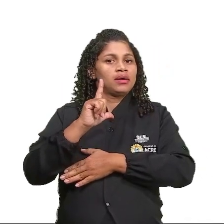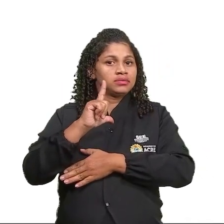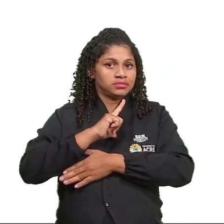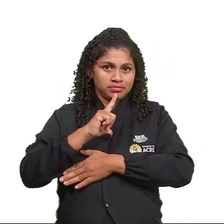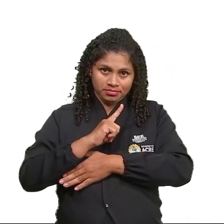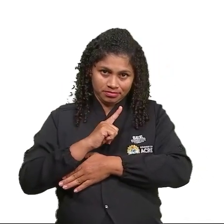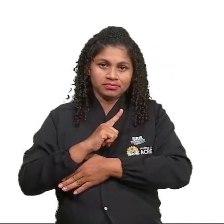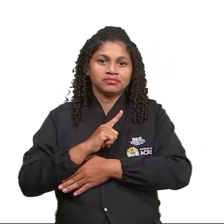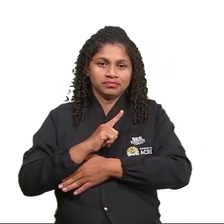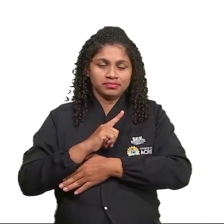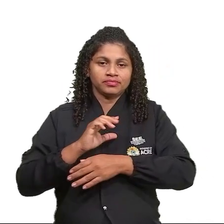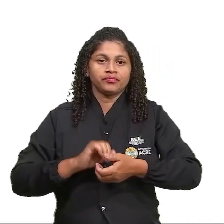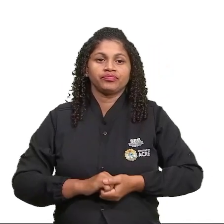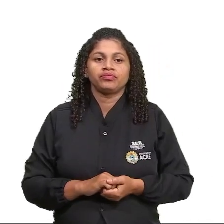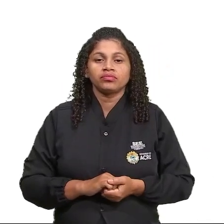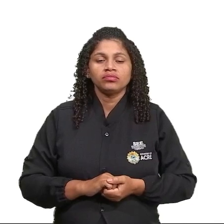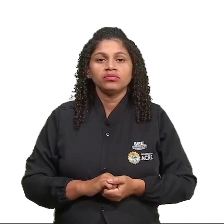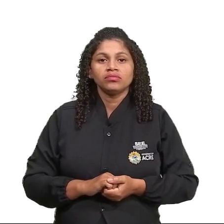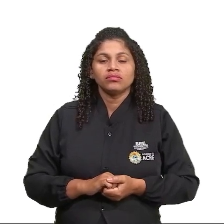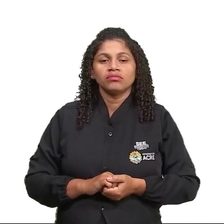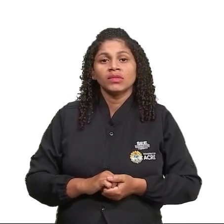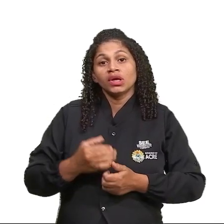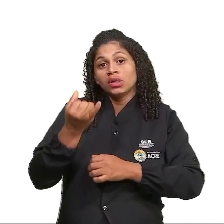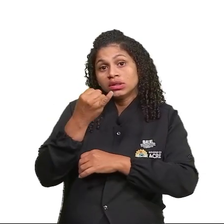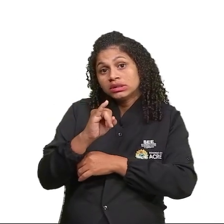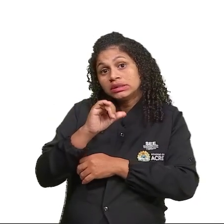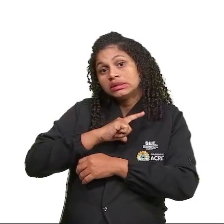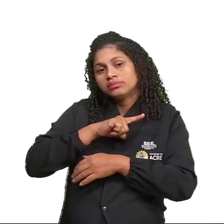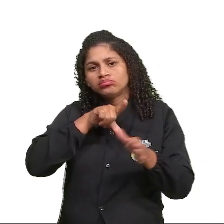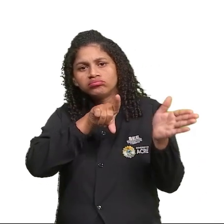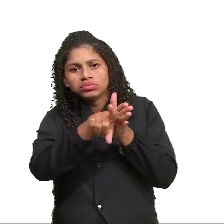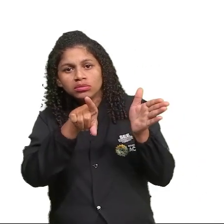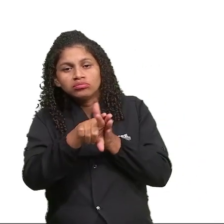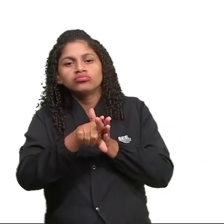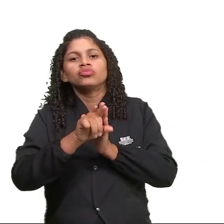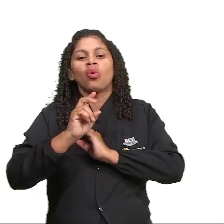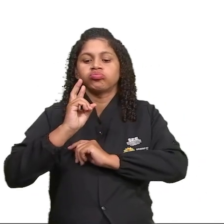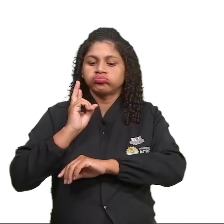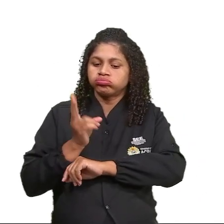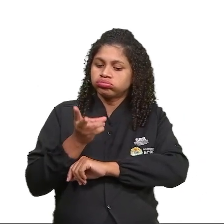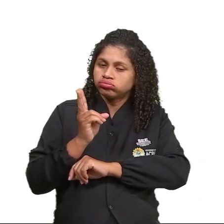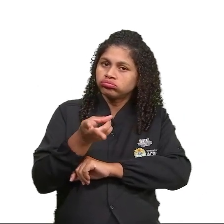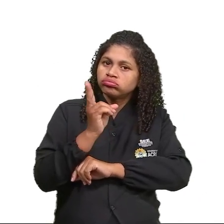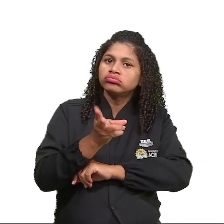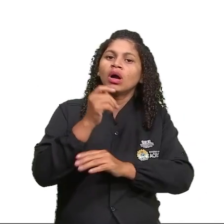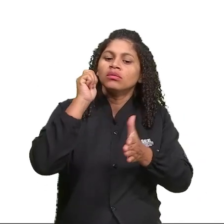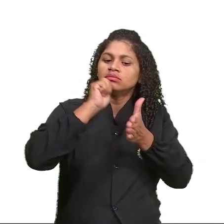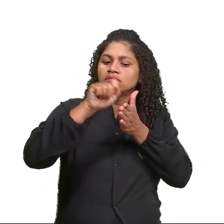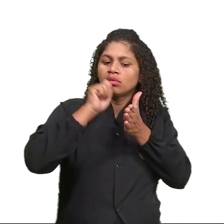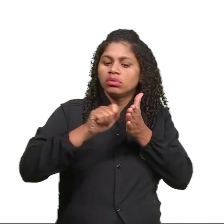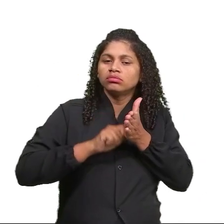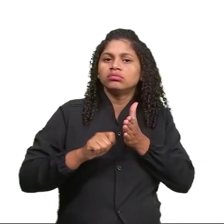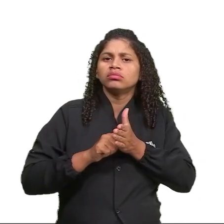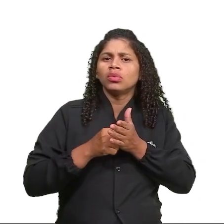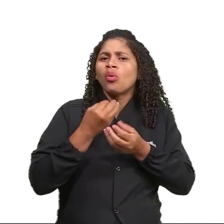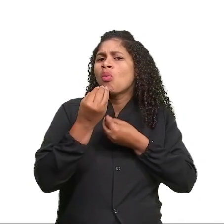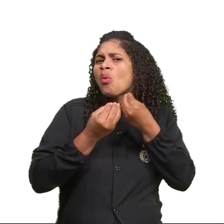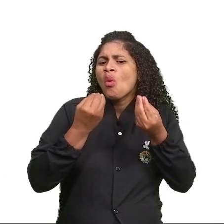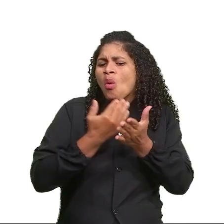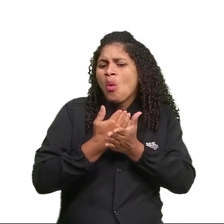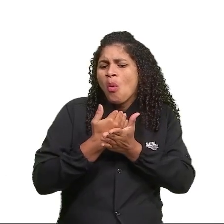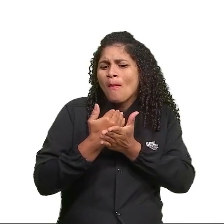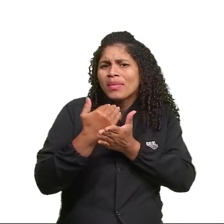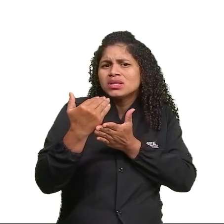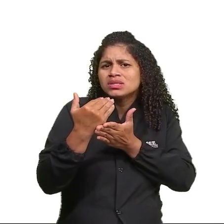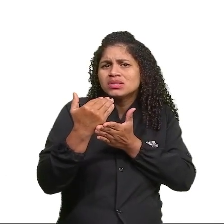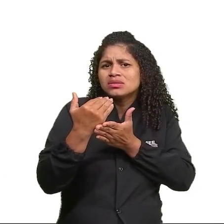eu tiver perguntas e não houver respostas, continuarei a escrever. Como começar pelo início se